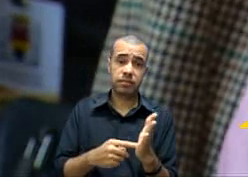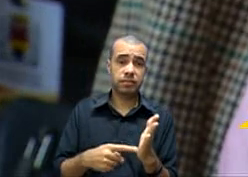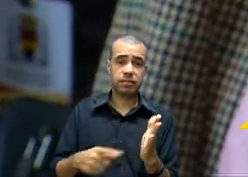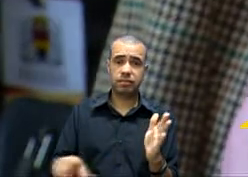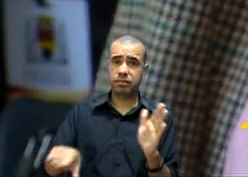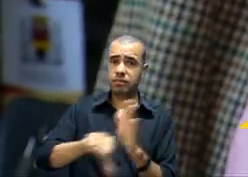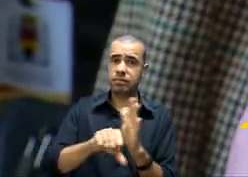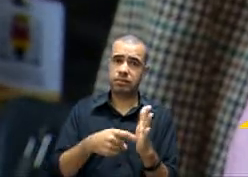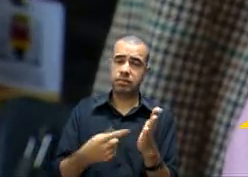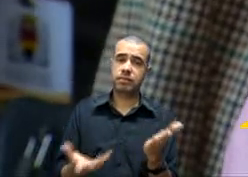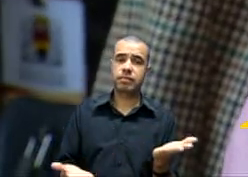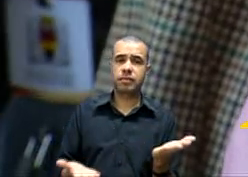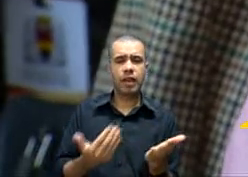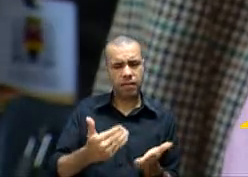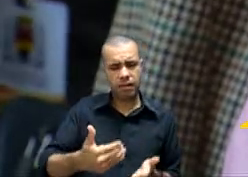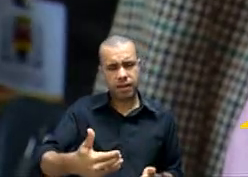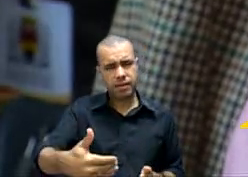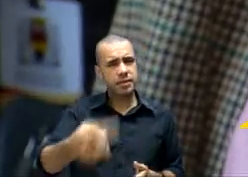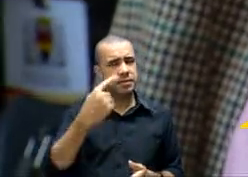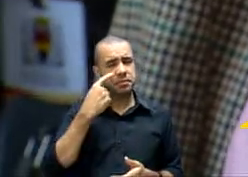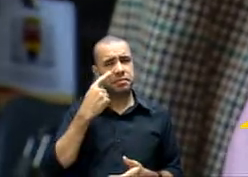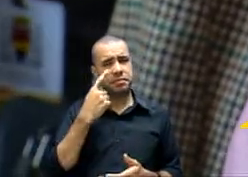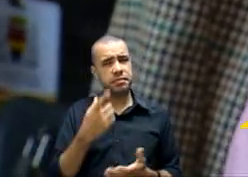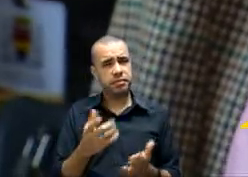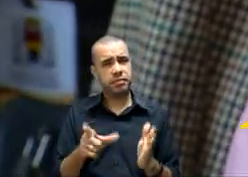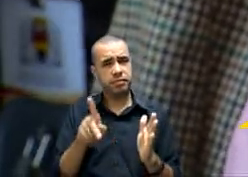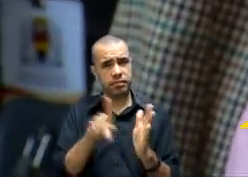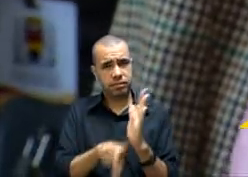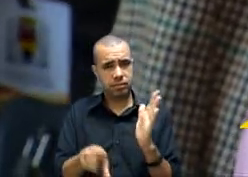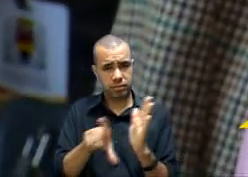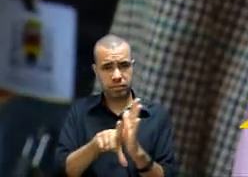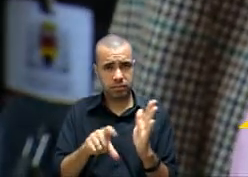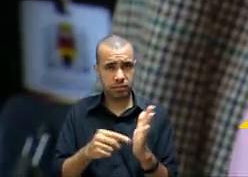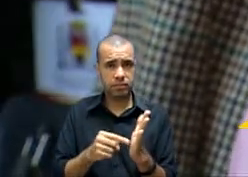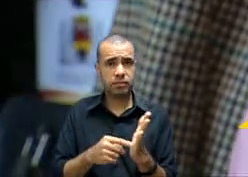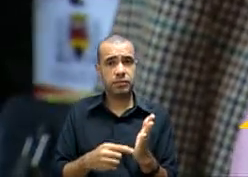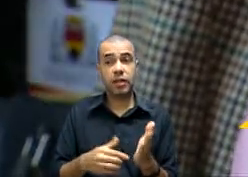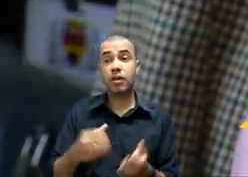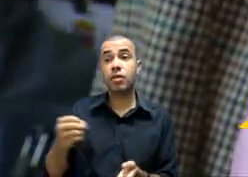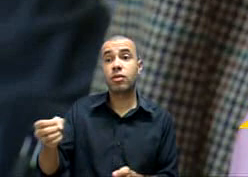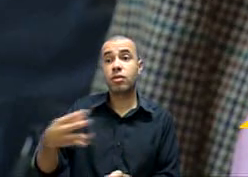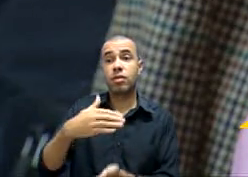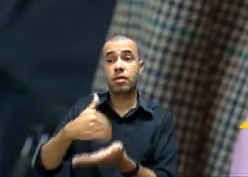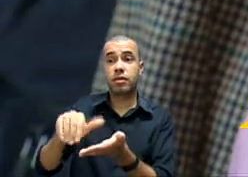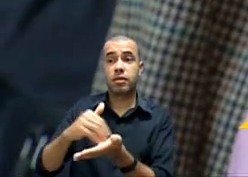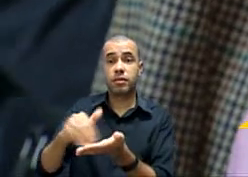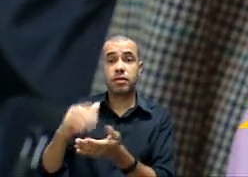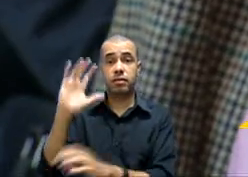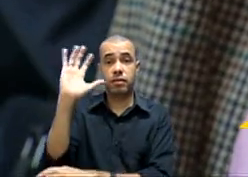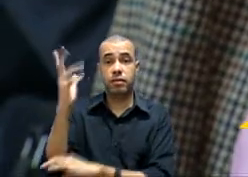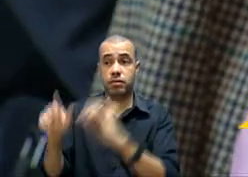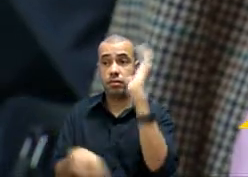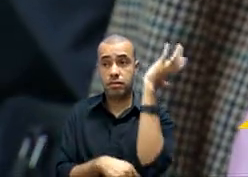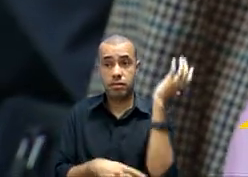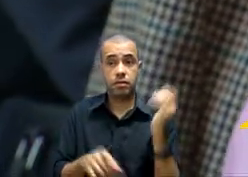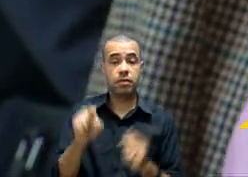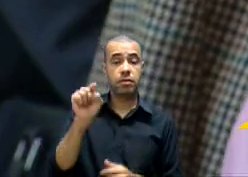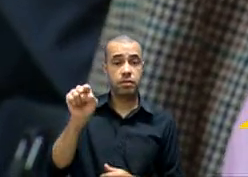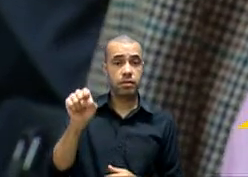e deverá ser acolhido agora o projeto de lei pela nova Secretaria do Meio Ambiente, que